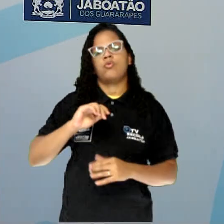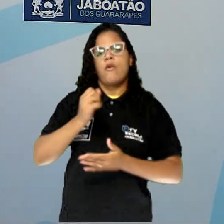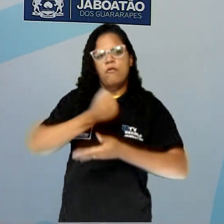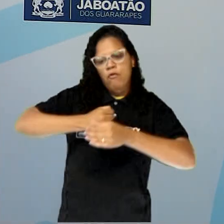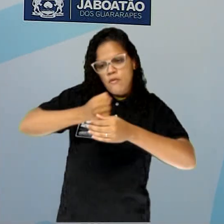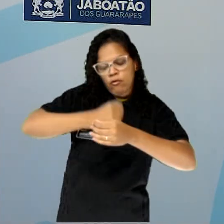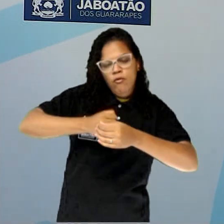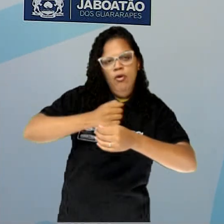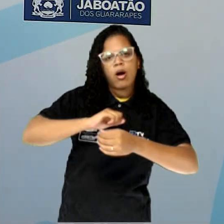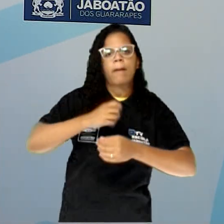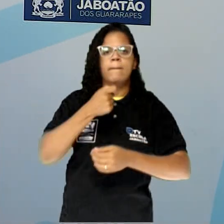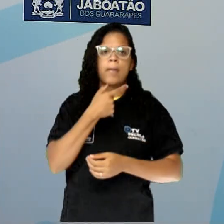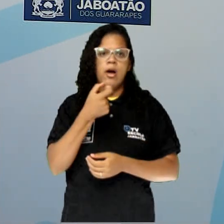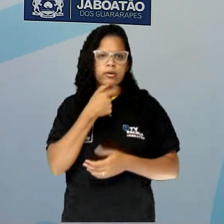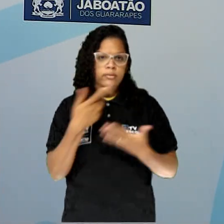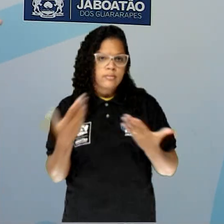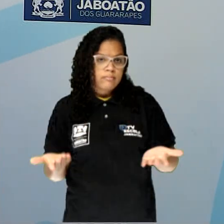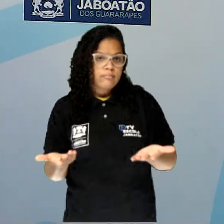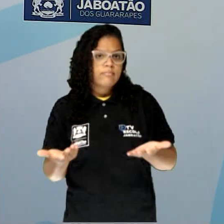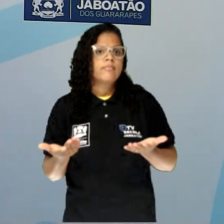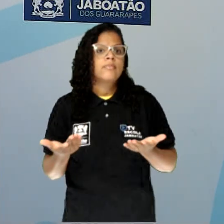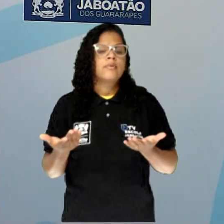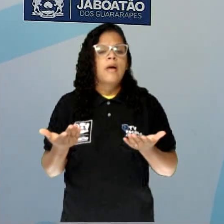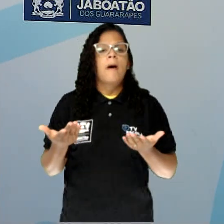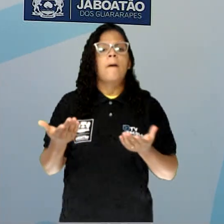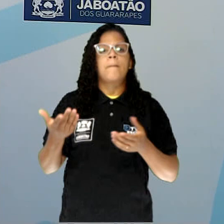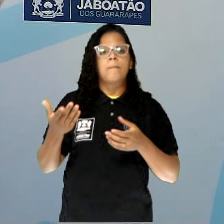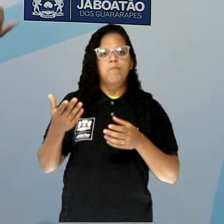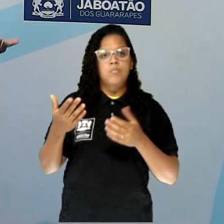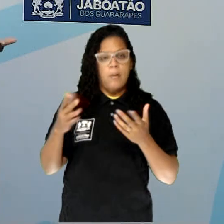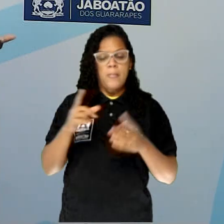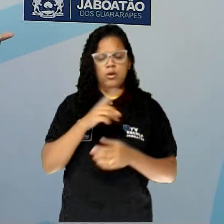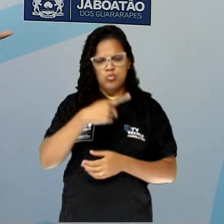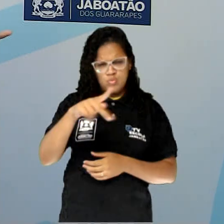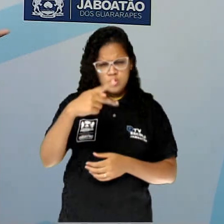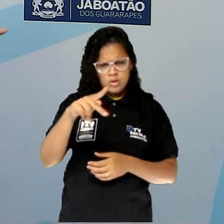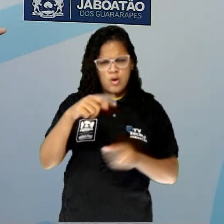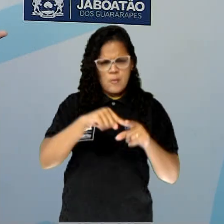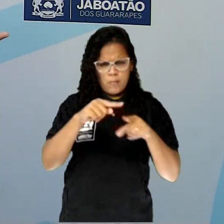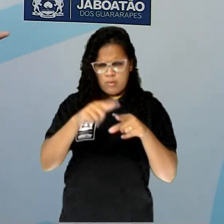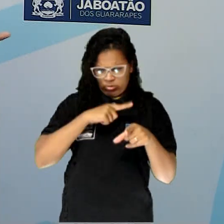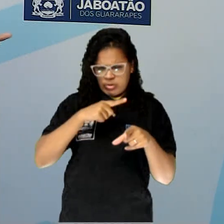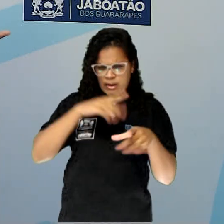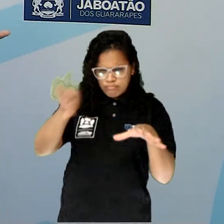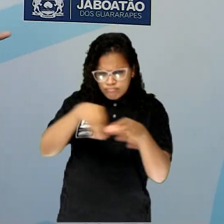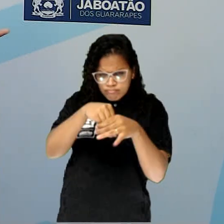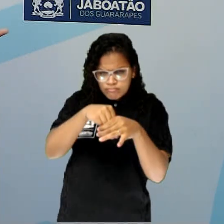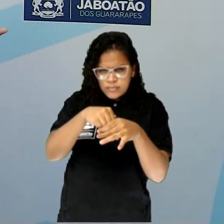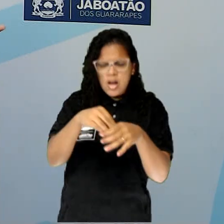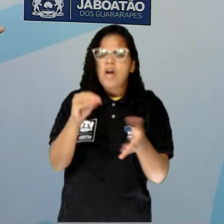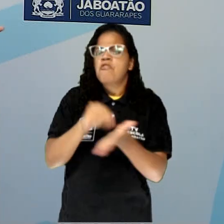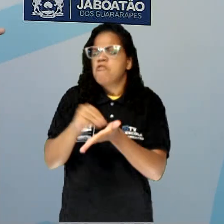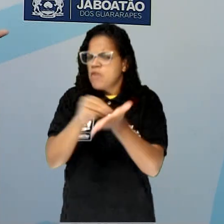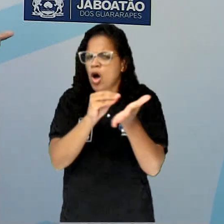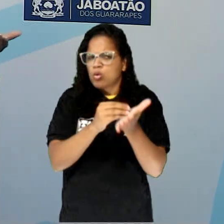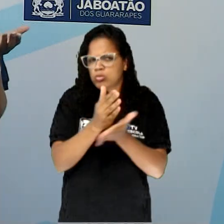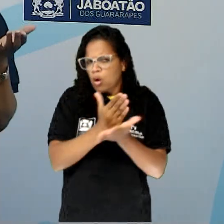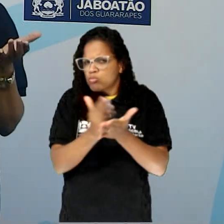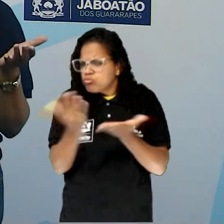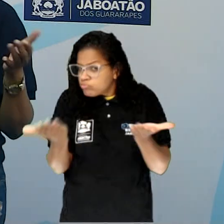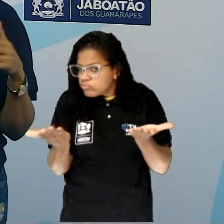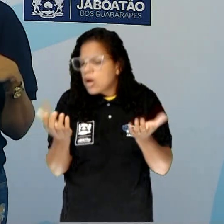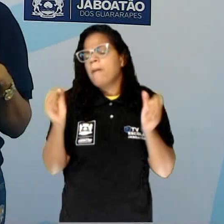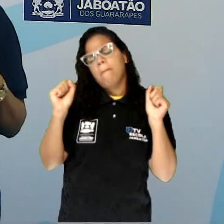lojas. E aí, no teu bairro, tem todas essas coisas? Faltam algumas? Pode ser, não